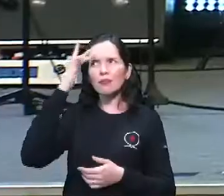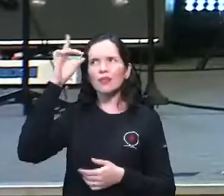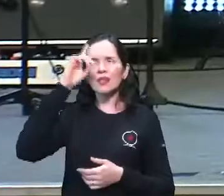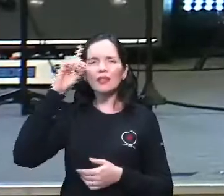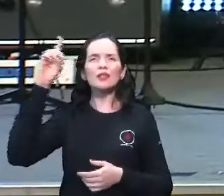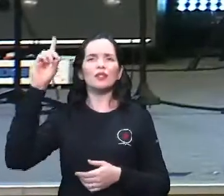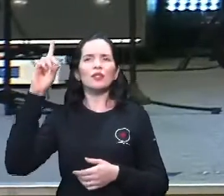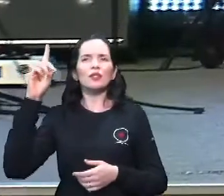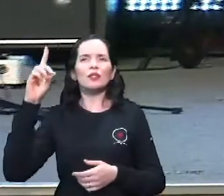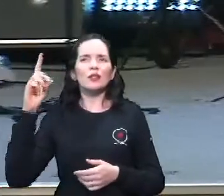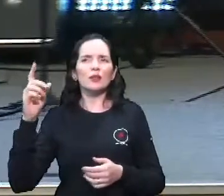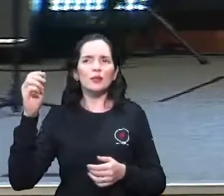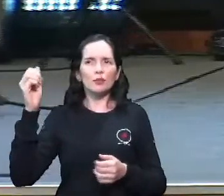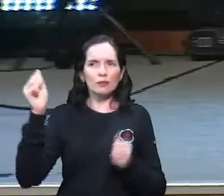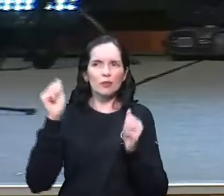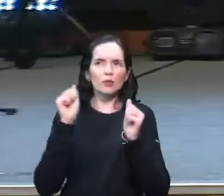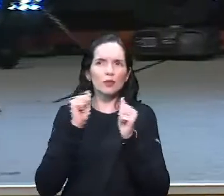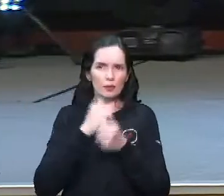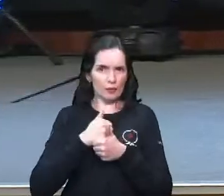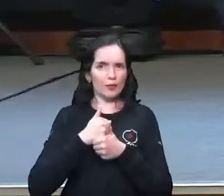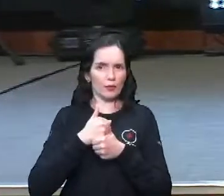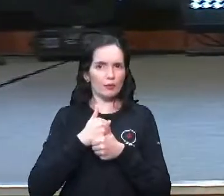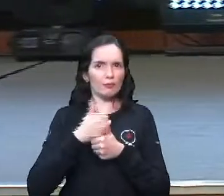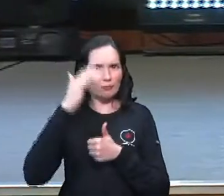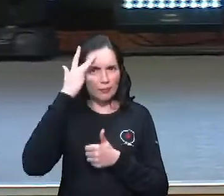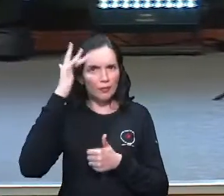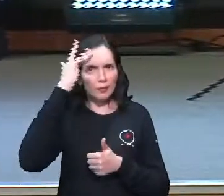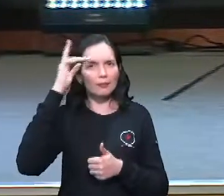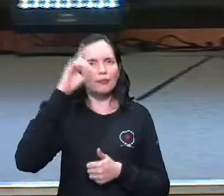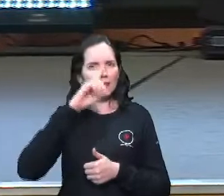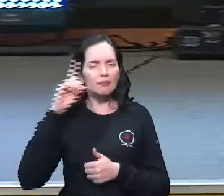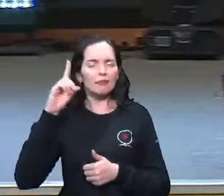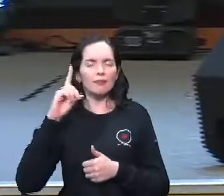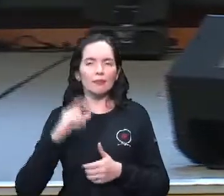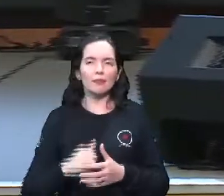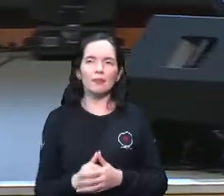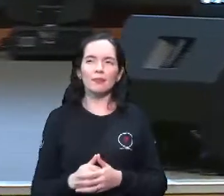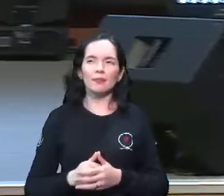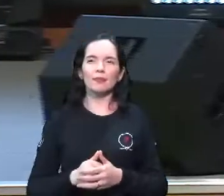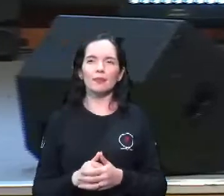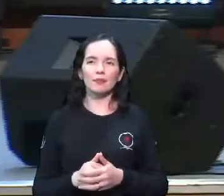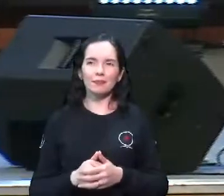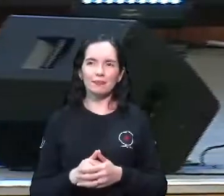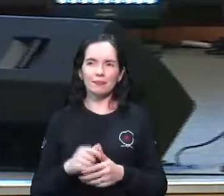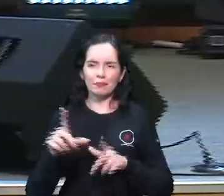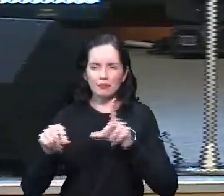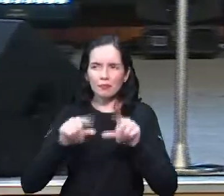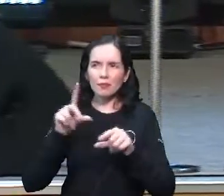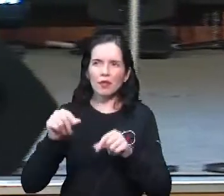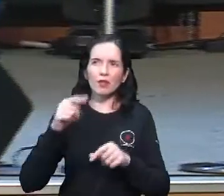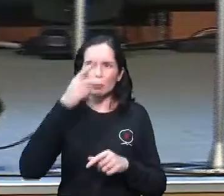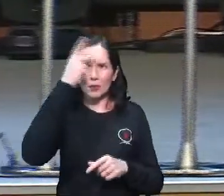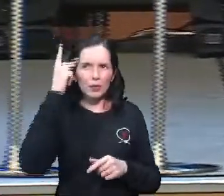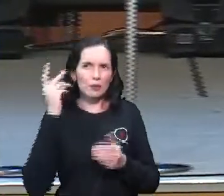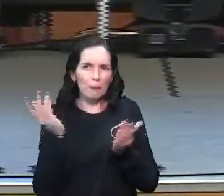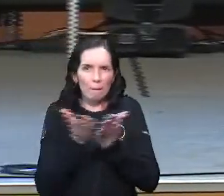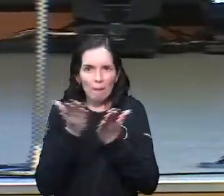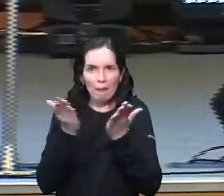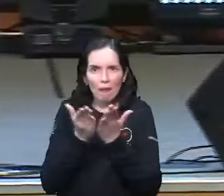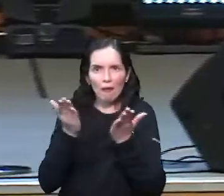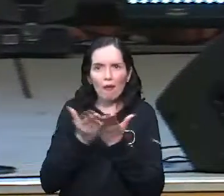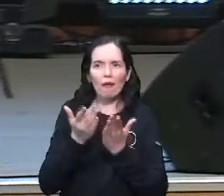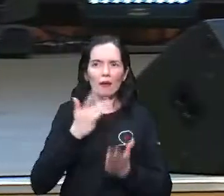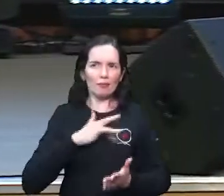teus pensamentos. Deus pega do monturo o pobre necessitado e faz assentar com os príncipes do seu povo. O que